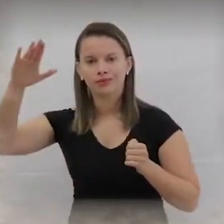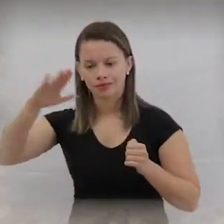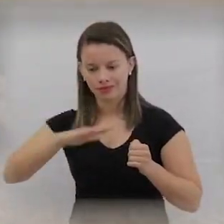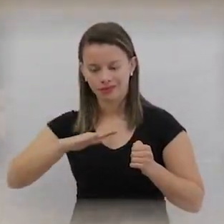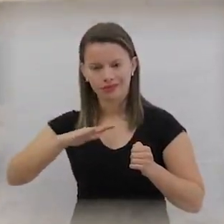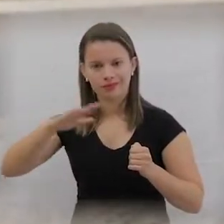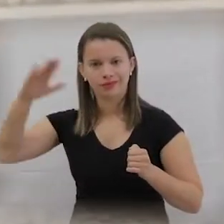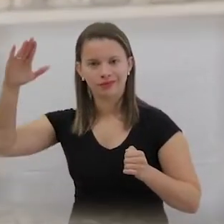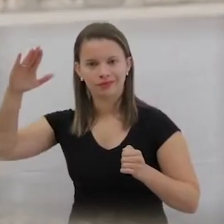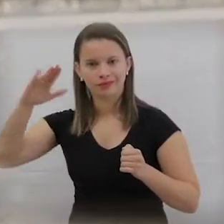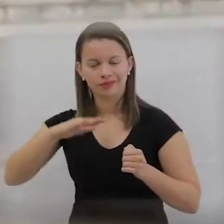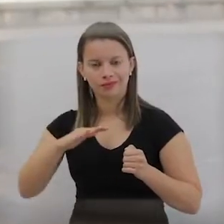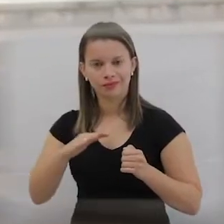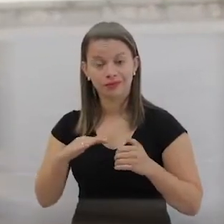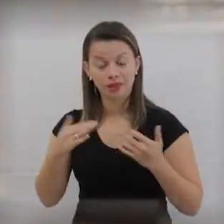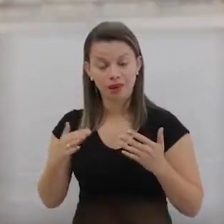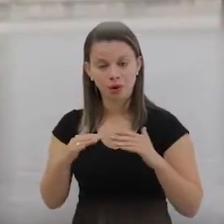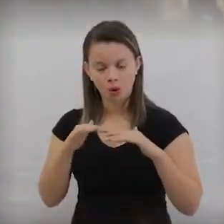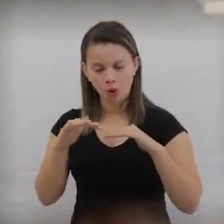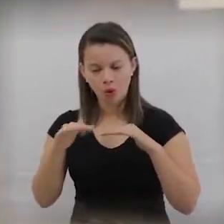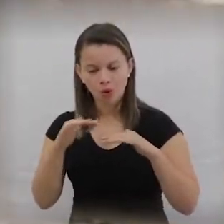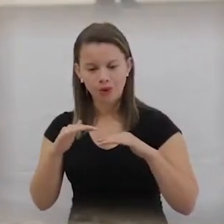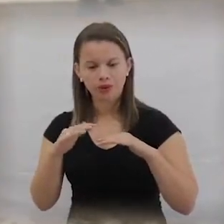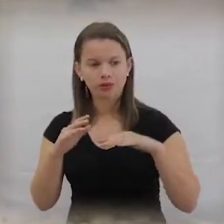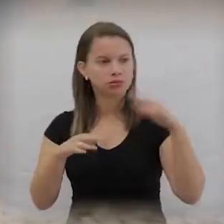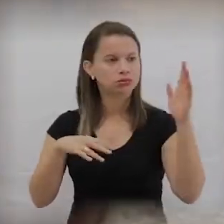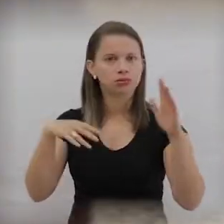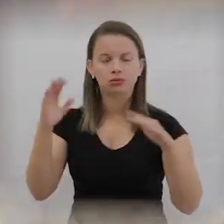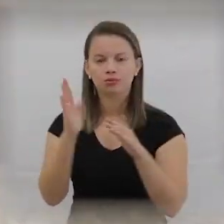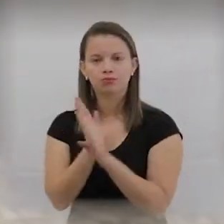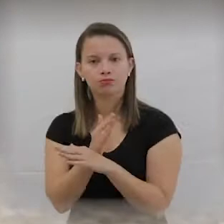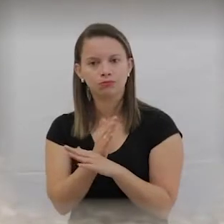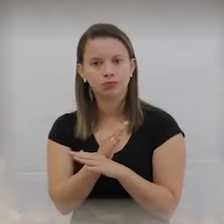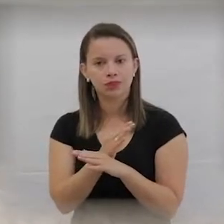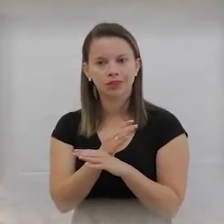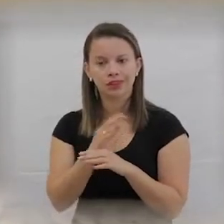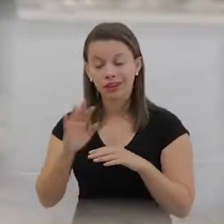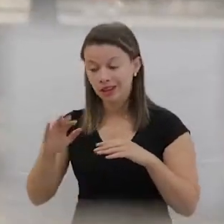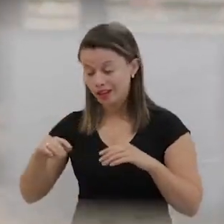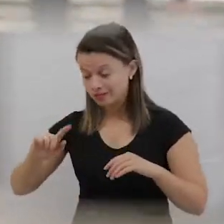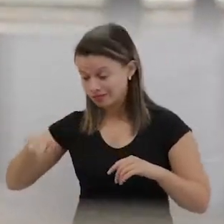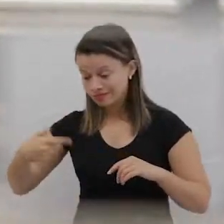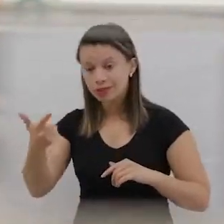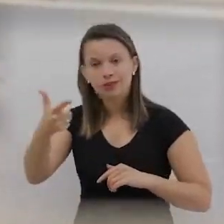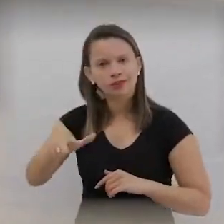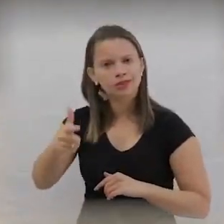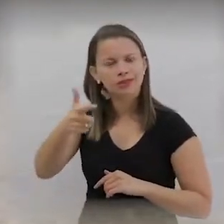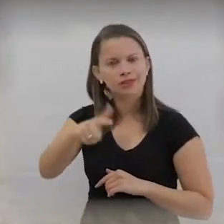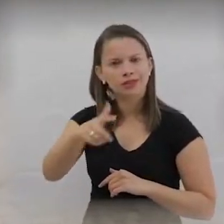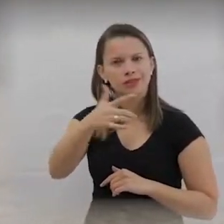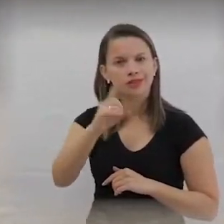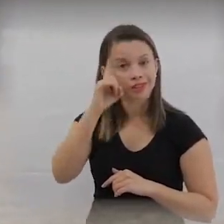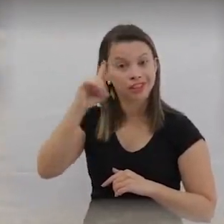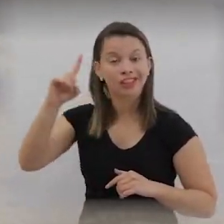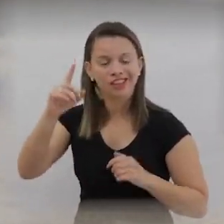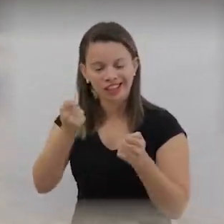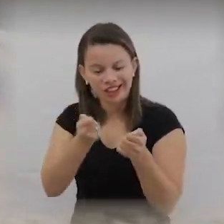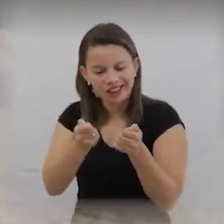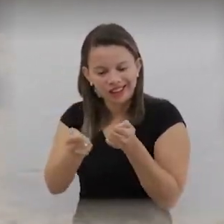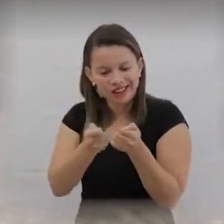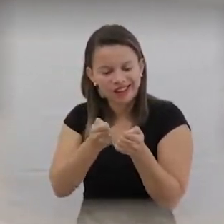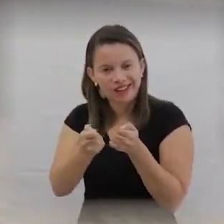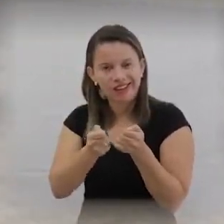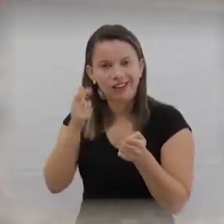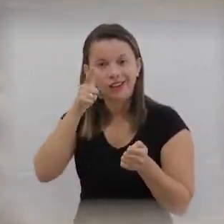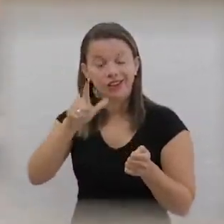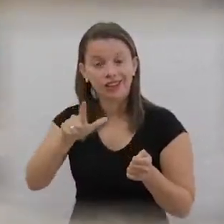de um movimento que é acaso, ele passa o braço sem querer. Um dia ele consegue dominar esse gesto e pôr a